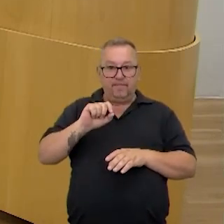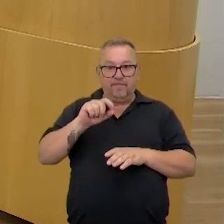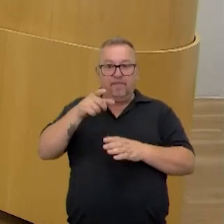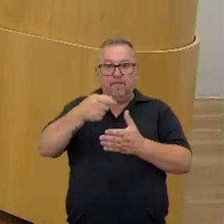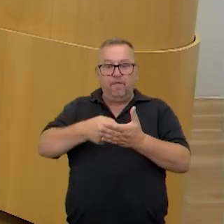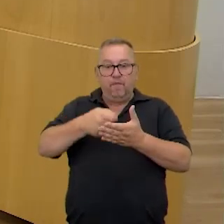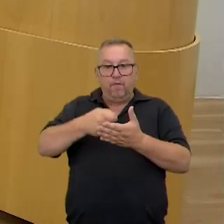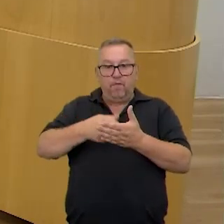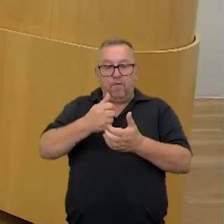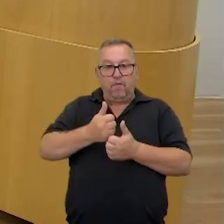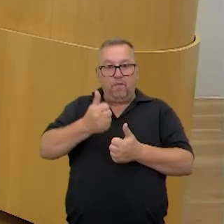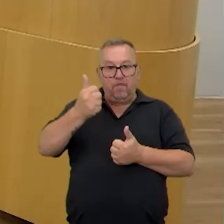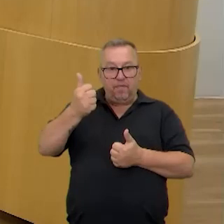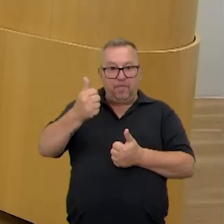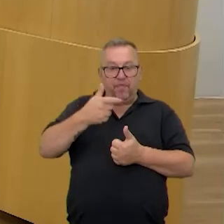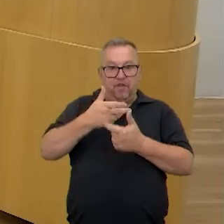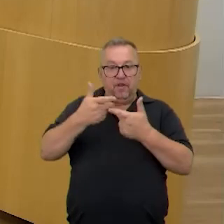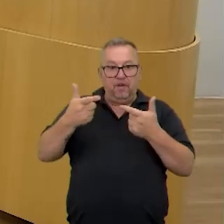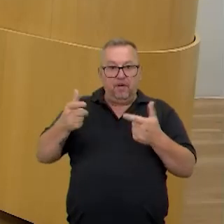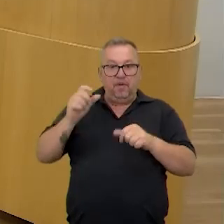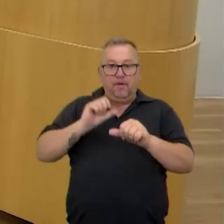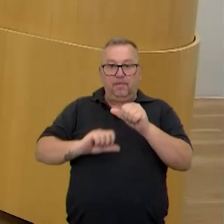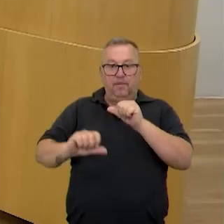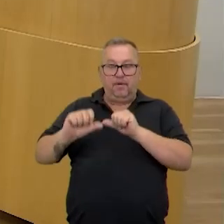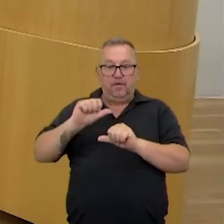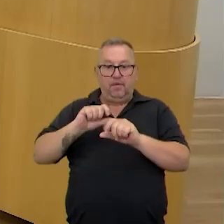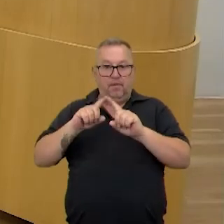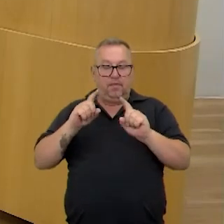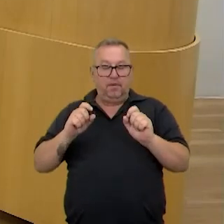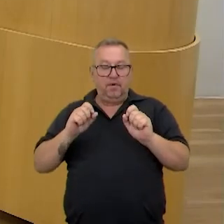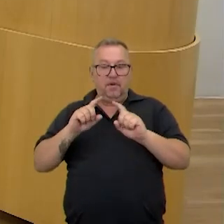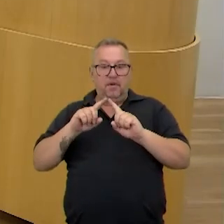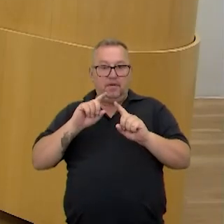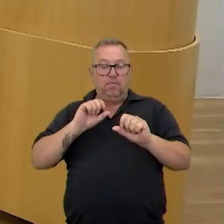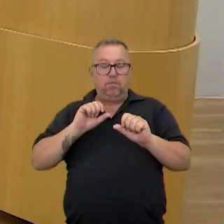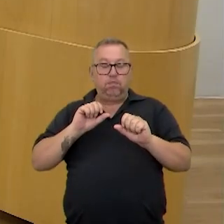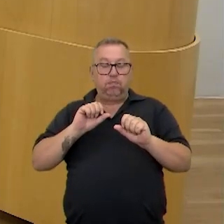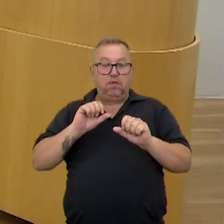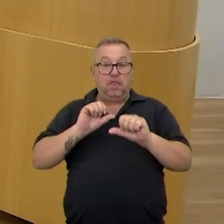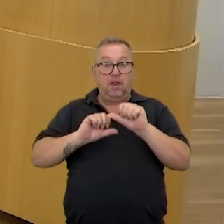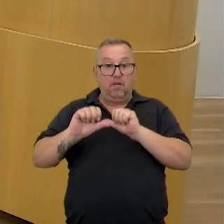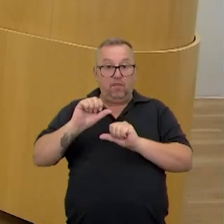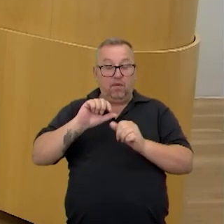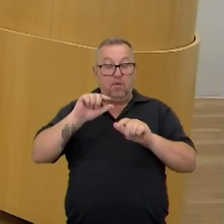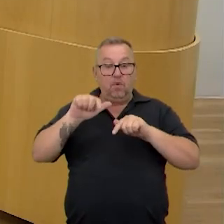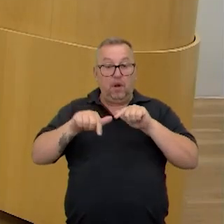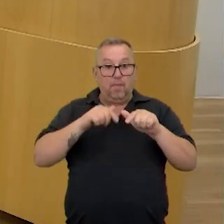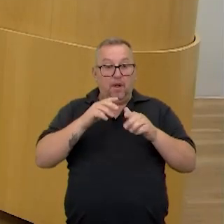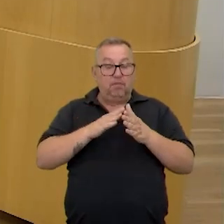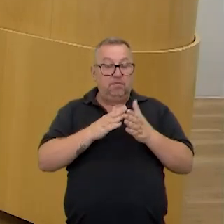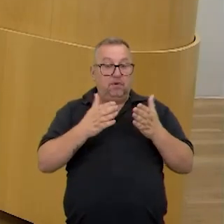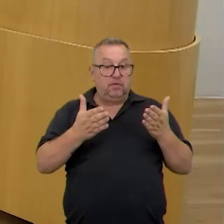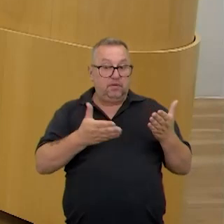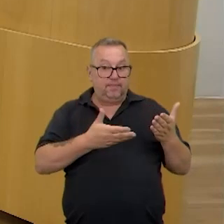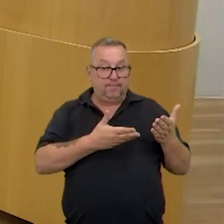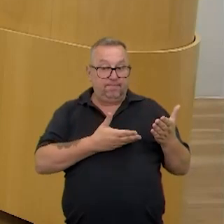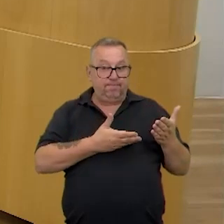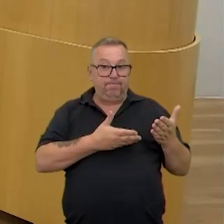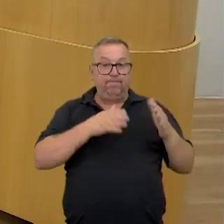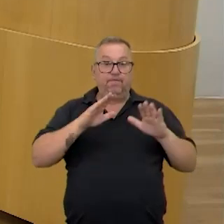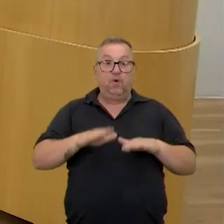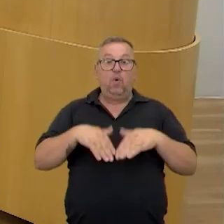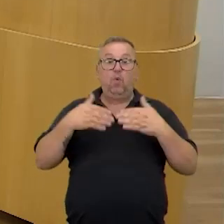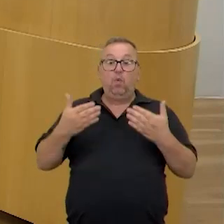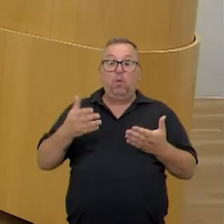impõe ao diretor determinadas mudanças que impactam na obra. E tem também uma coisa curiosa, né, Russão? Quando a